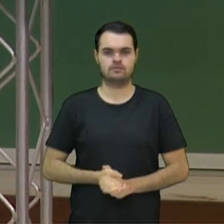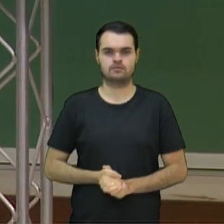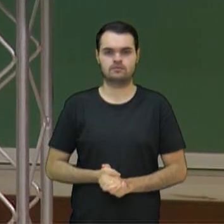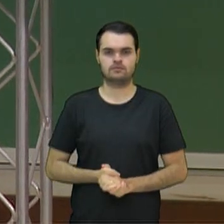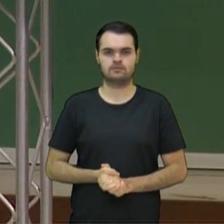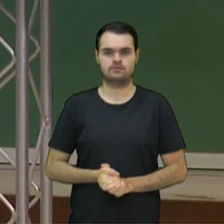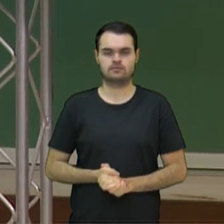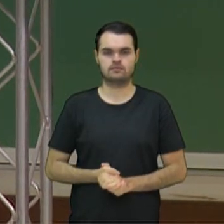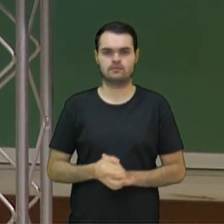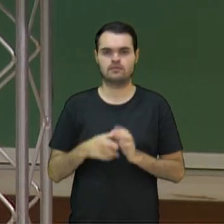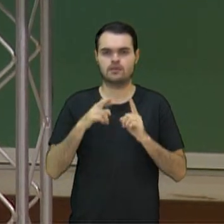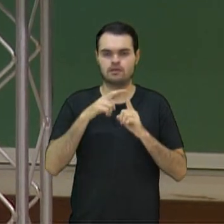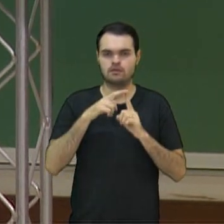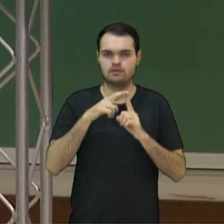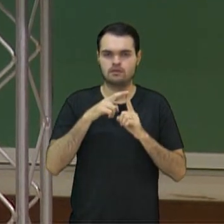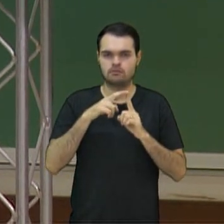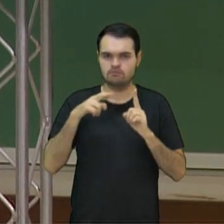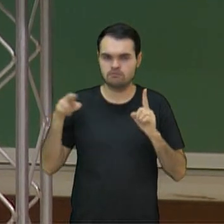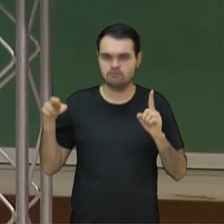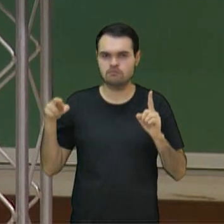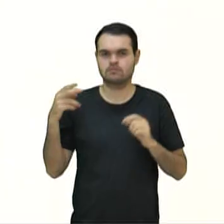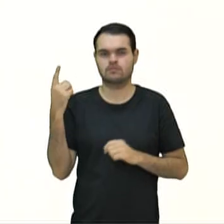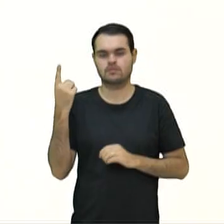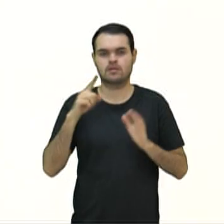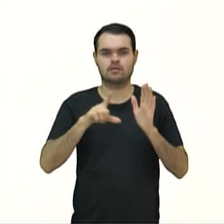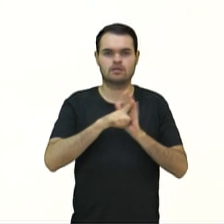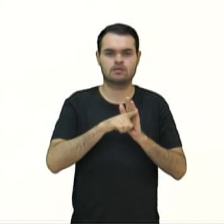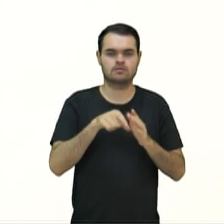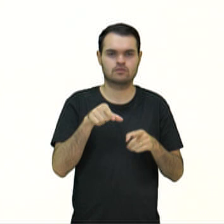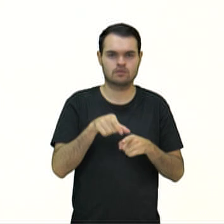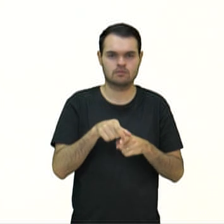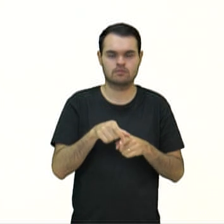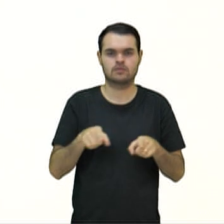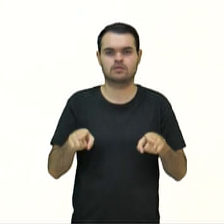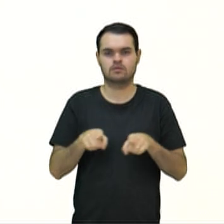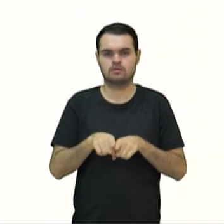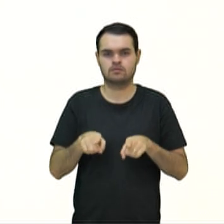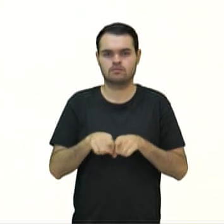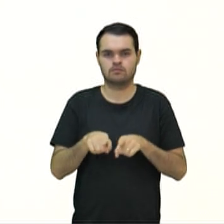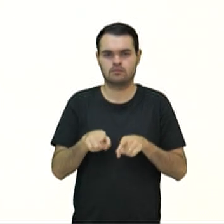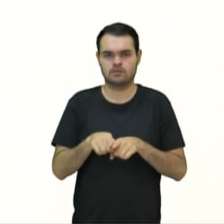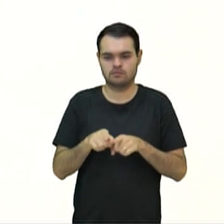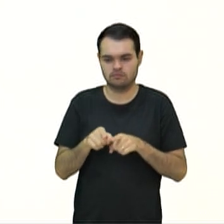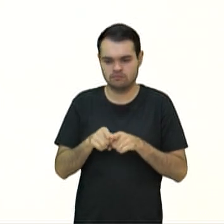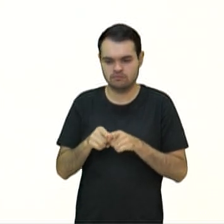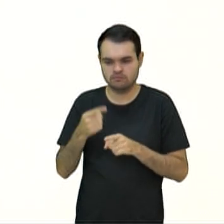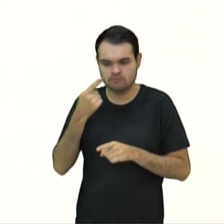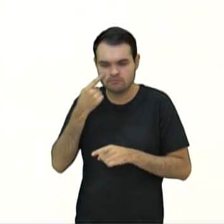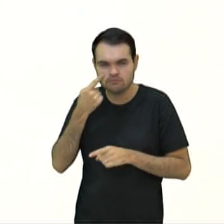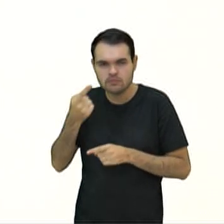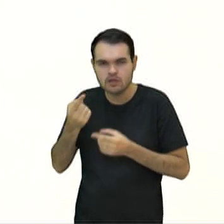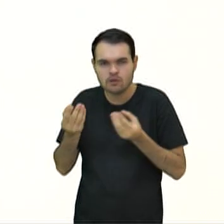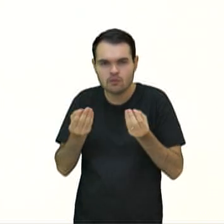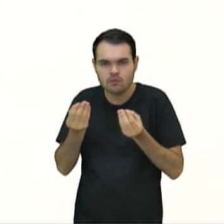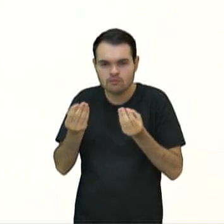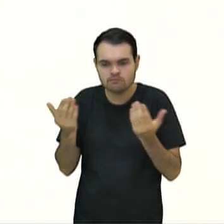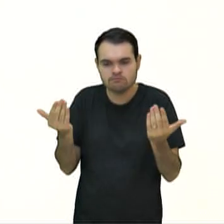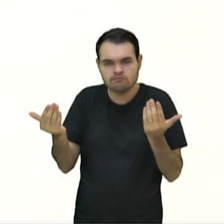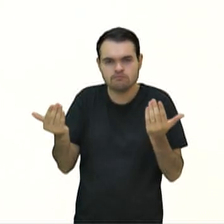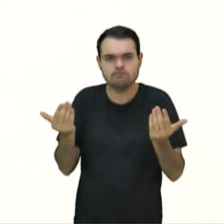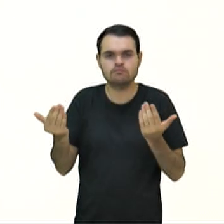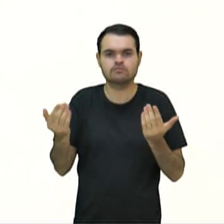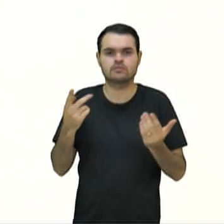A resistência, a primeira lei de Ohm, né? Vimos também aqui a proporção, né, da primeira lei de